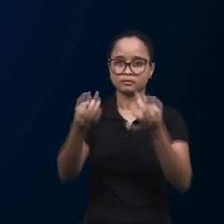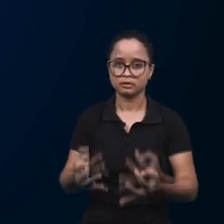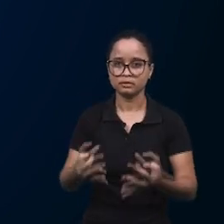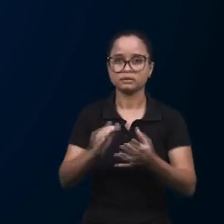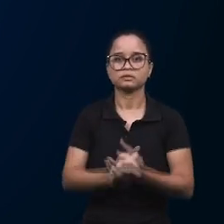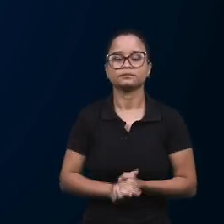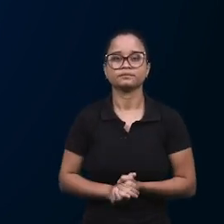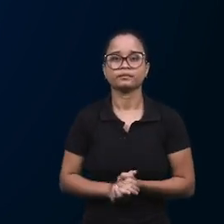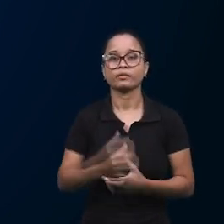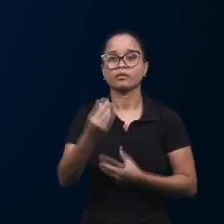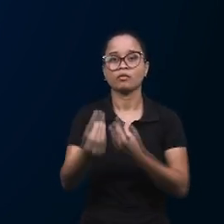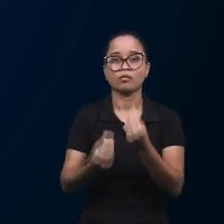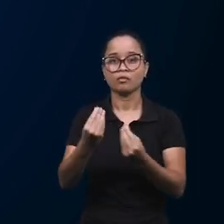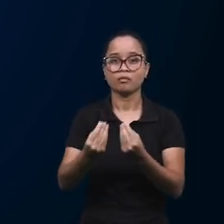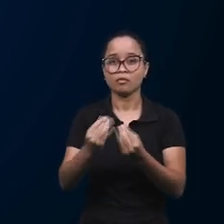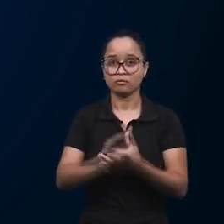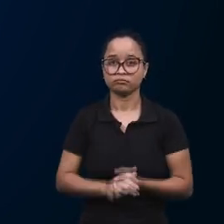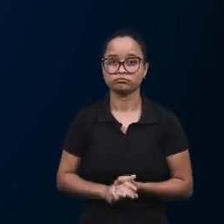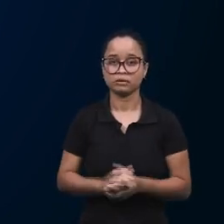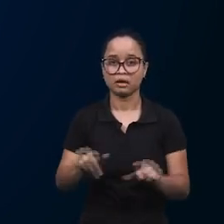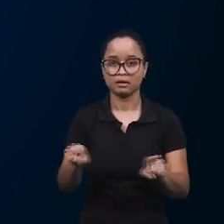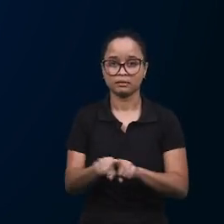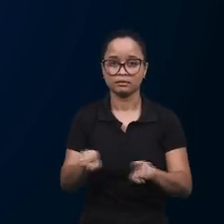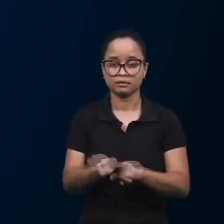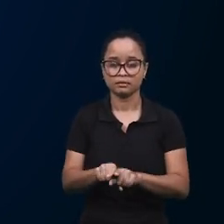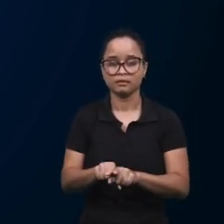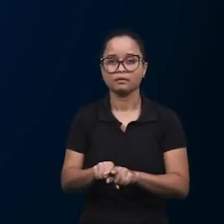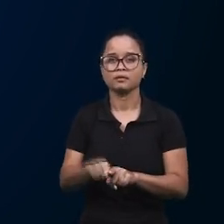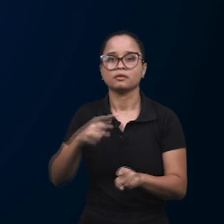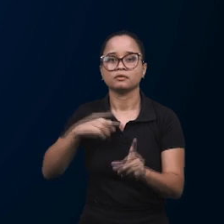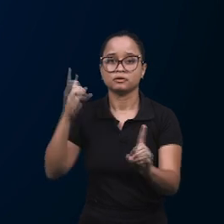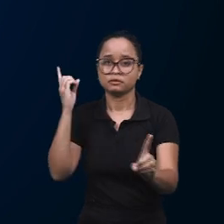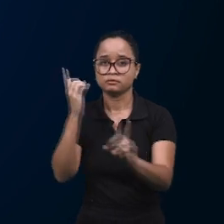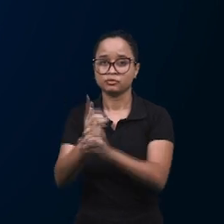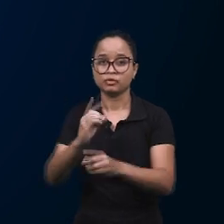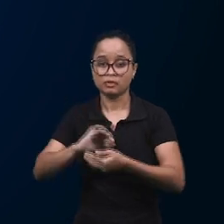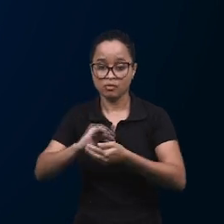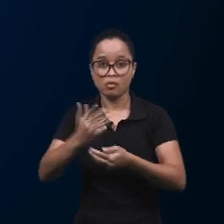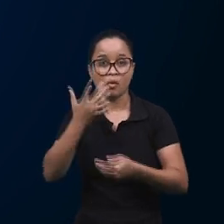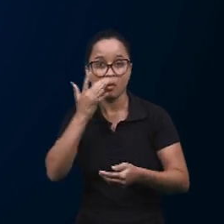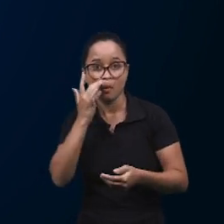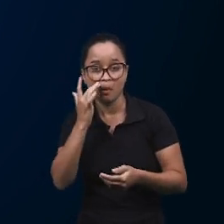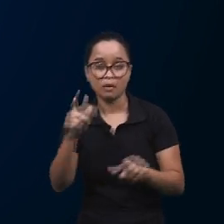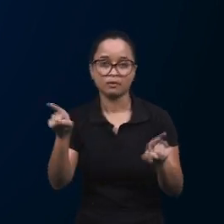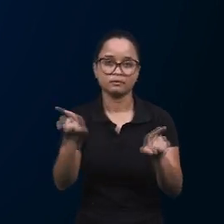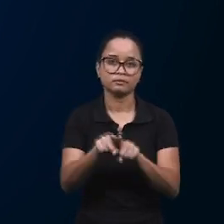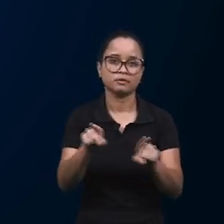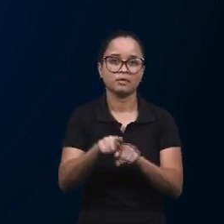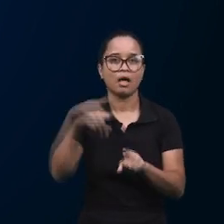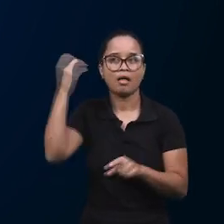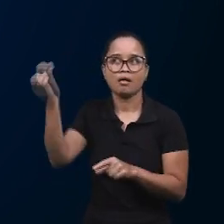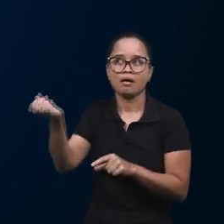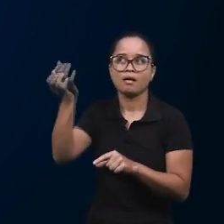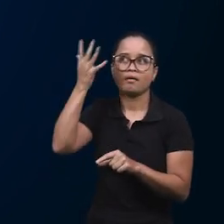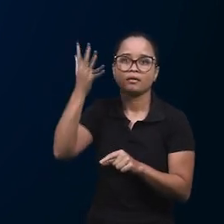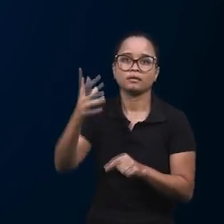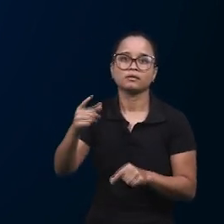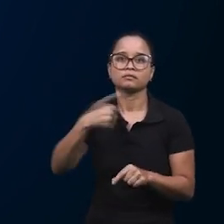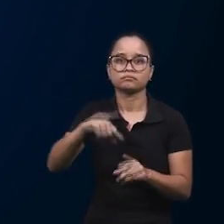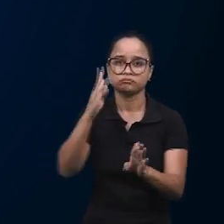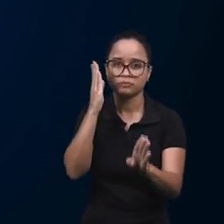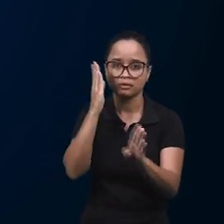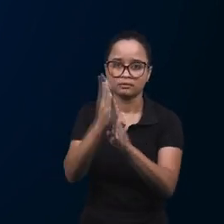como aquele homem, nós encontramos também um tesouro, nós encontramos a riqueza da revelação que